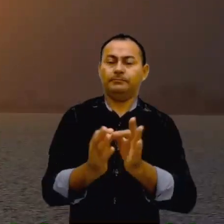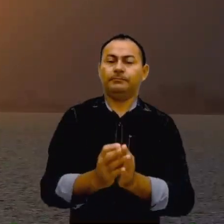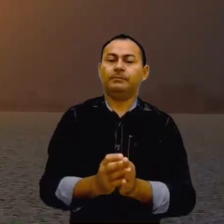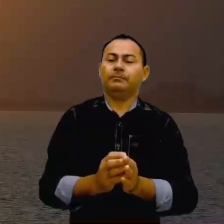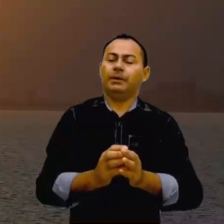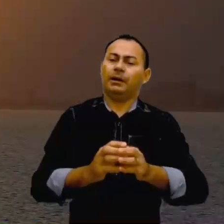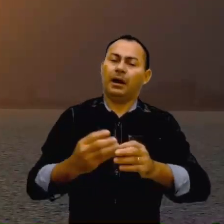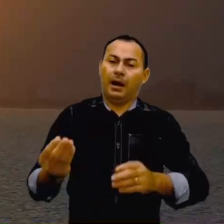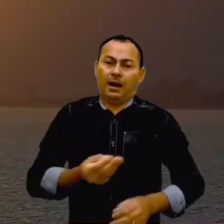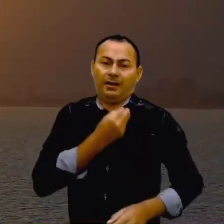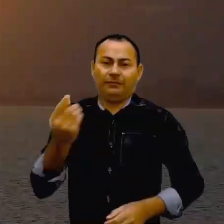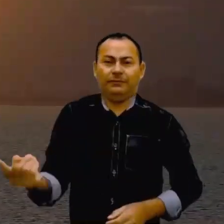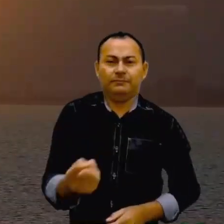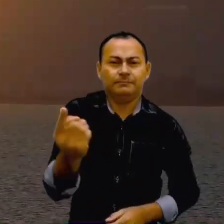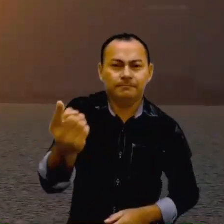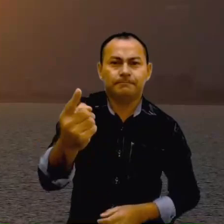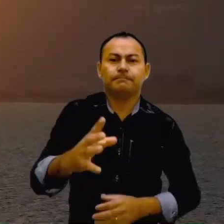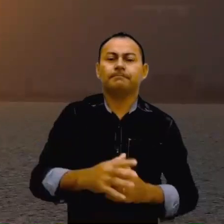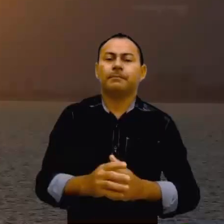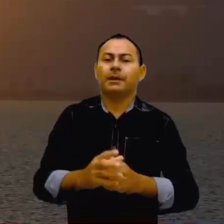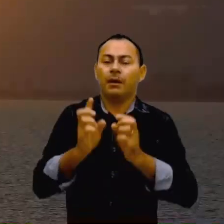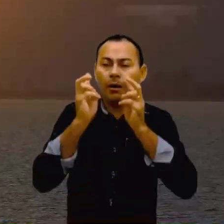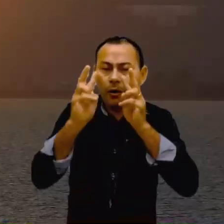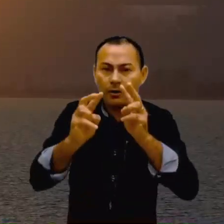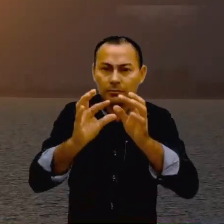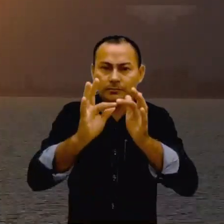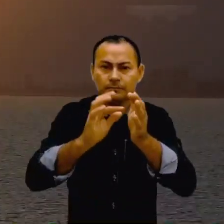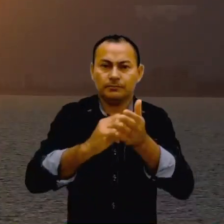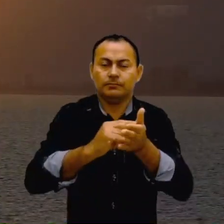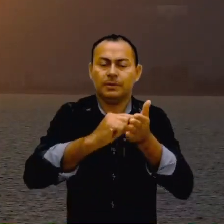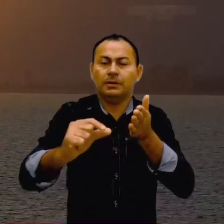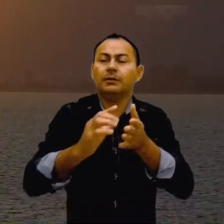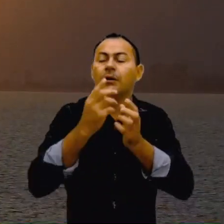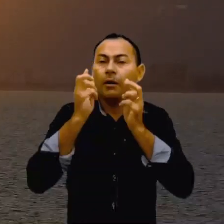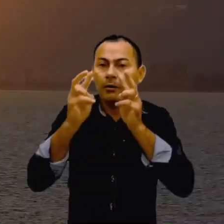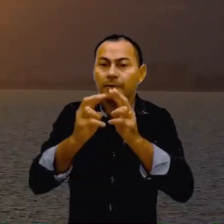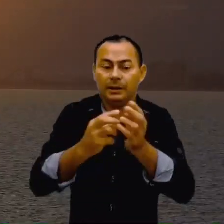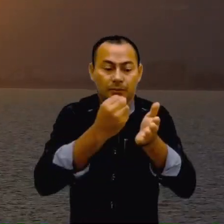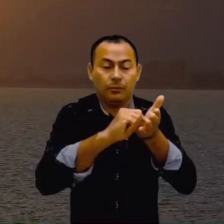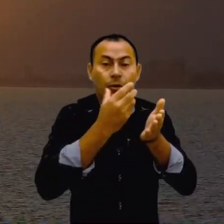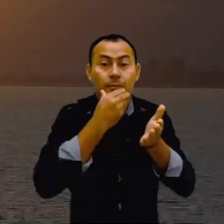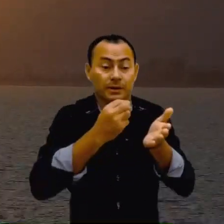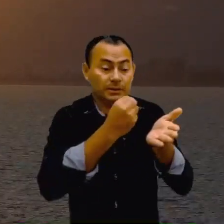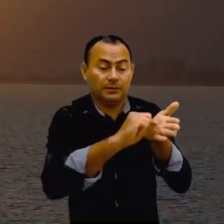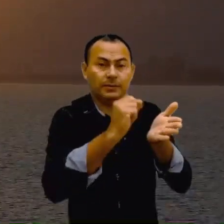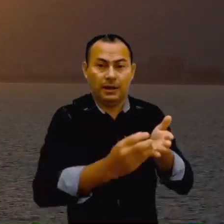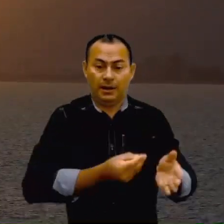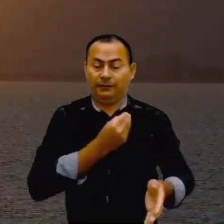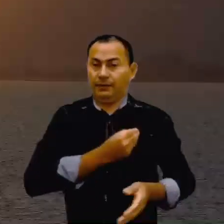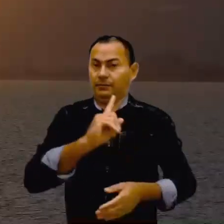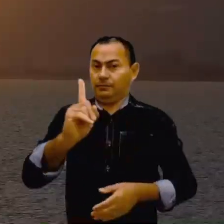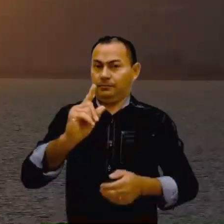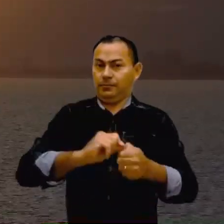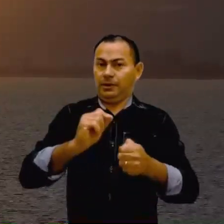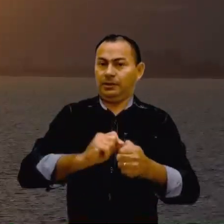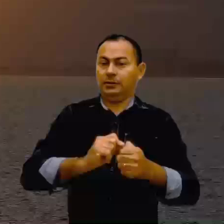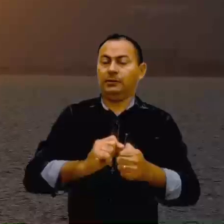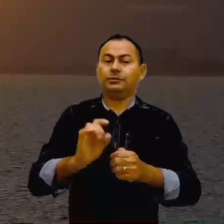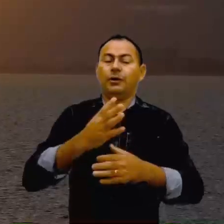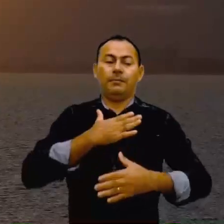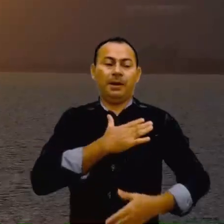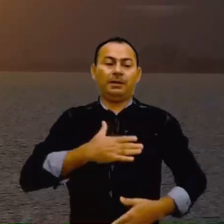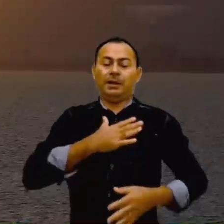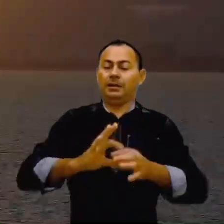para a dimensão eterna. Acompanhe comigo essa citação de C.S. Lewis. Ele escreveu: a vida não foi feita apenas